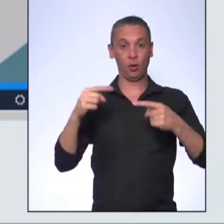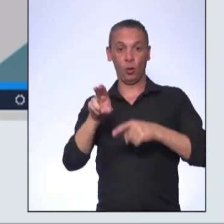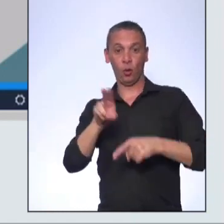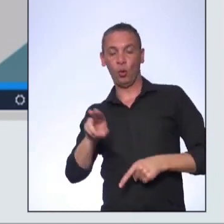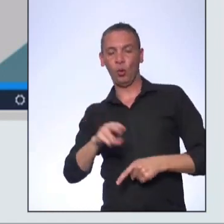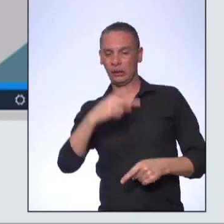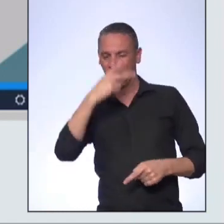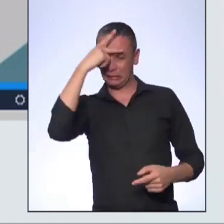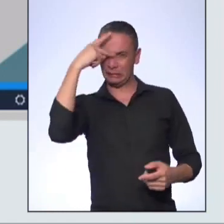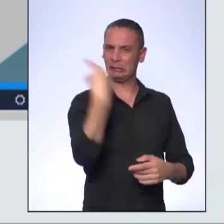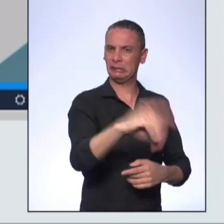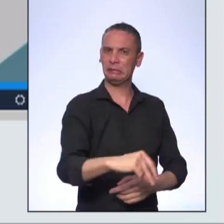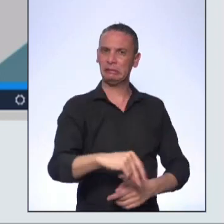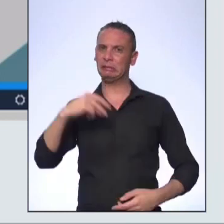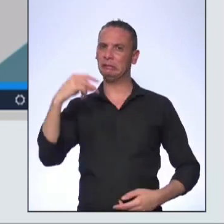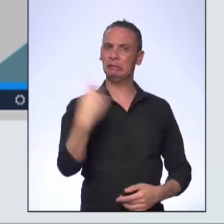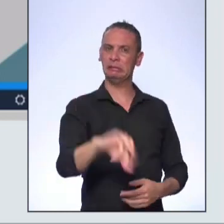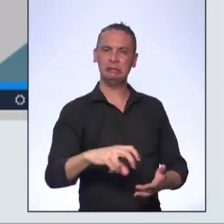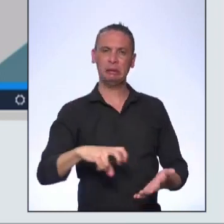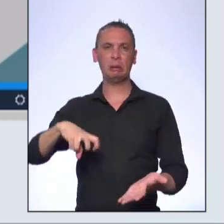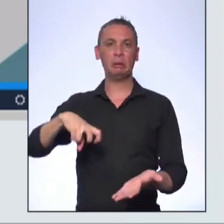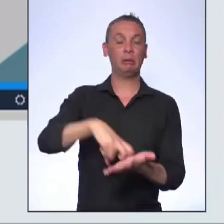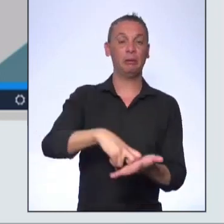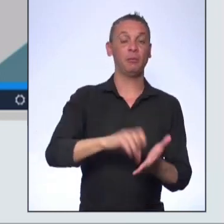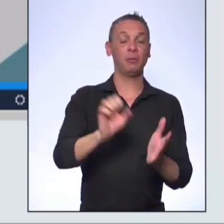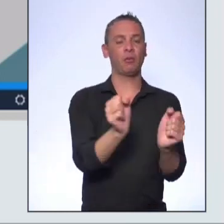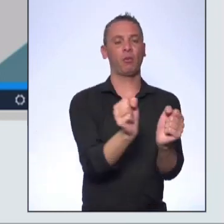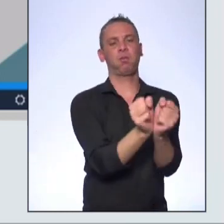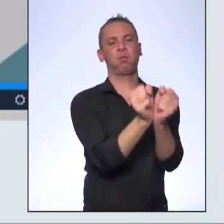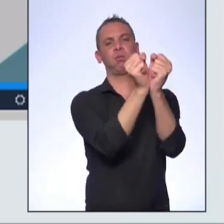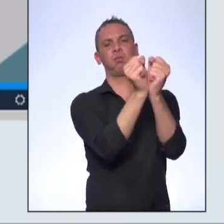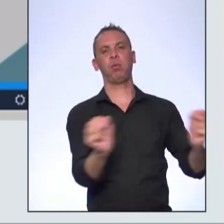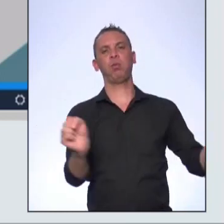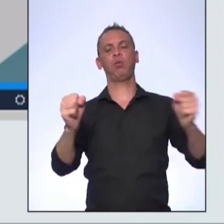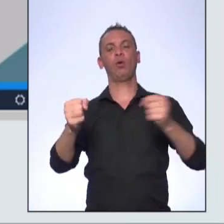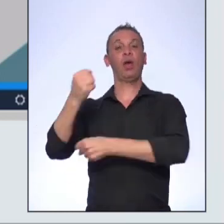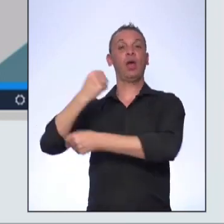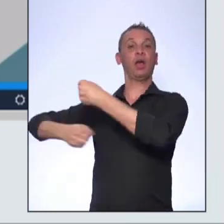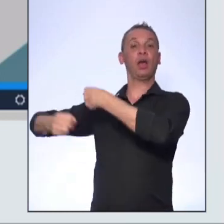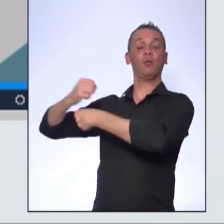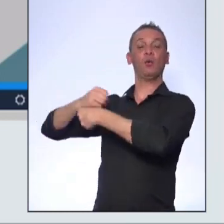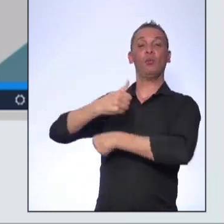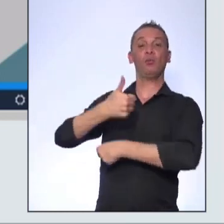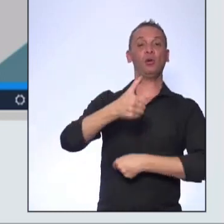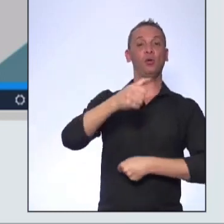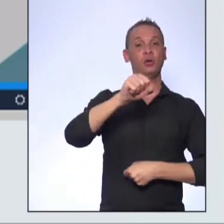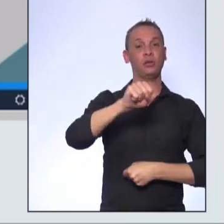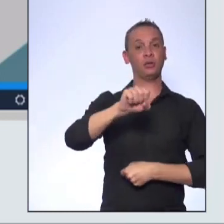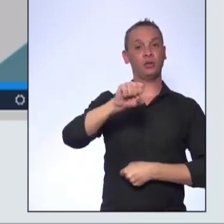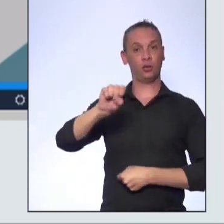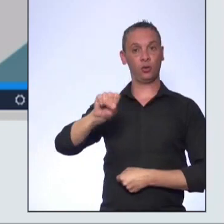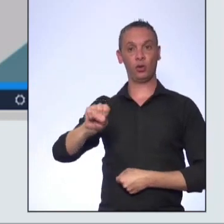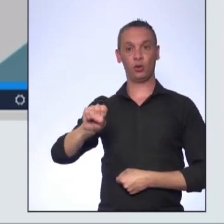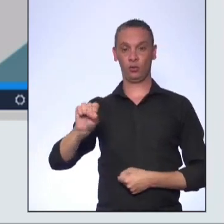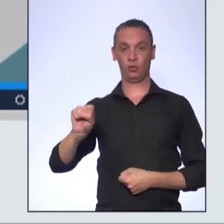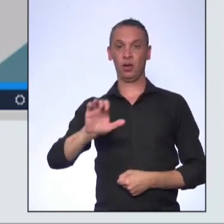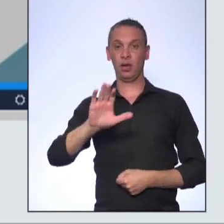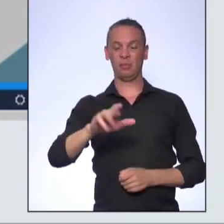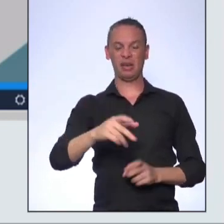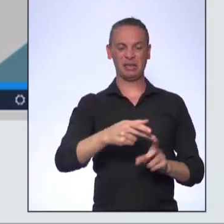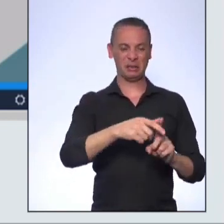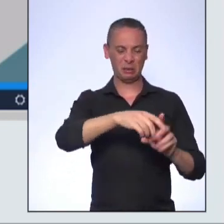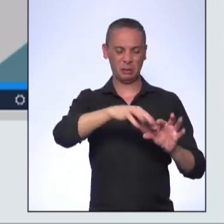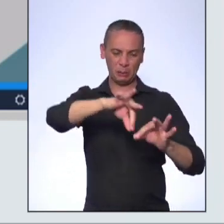que a escravidão tinha sido abolida em 1888. Porém, a chibata, o maior símbolo dos